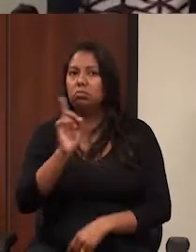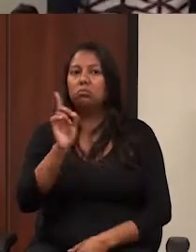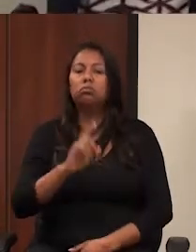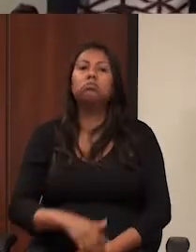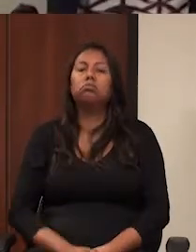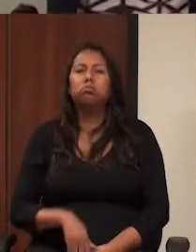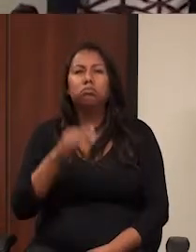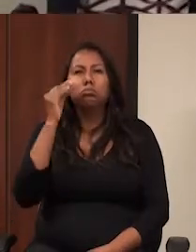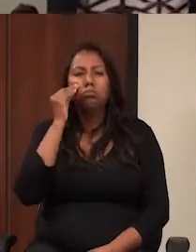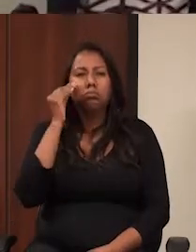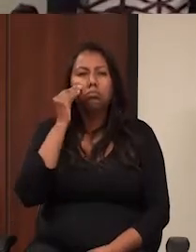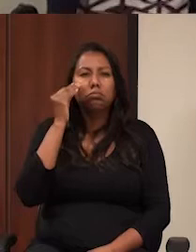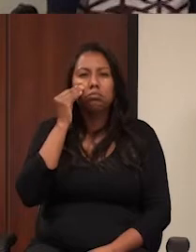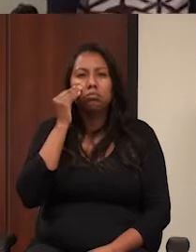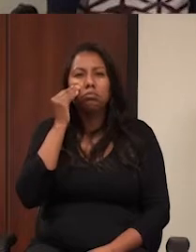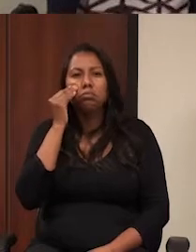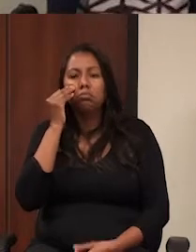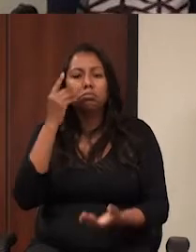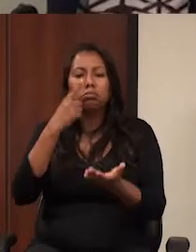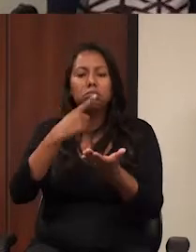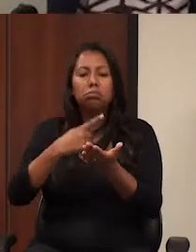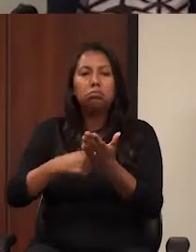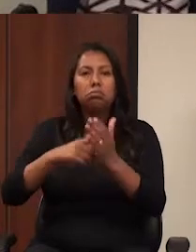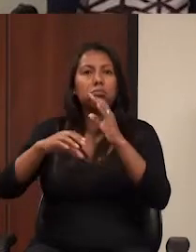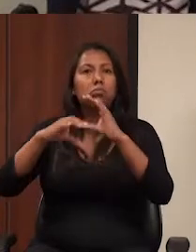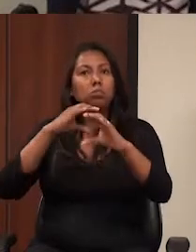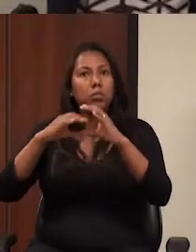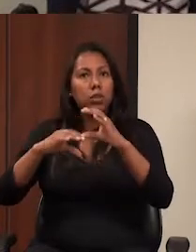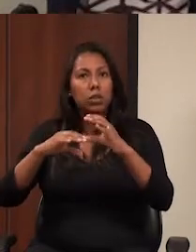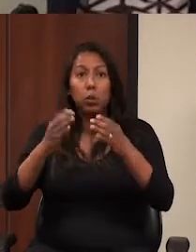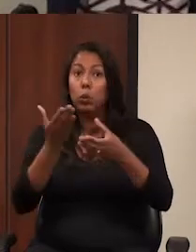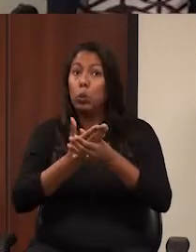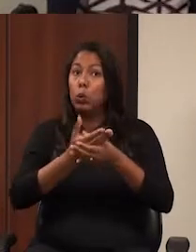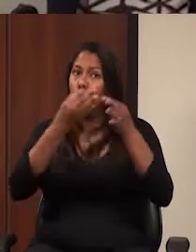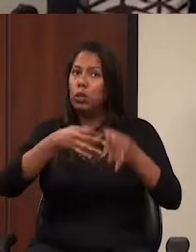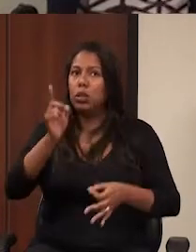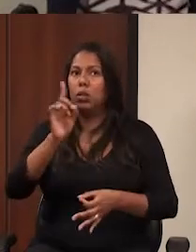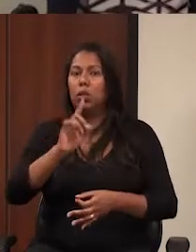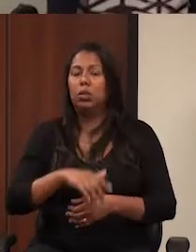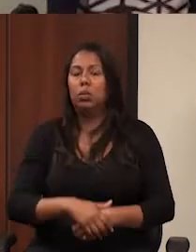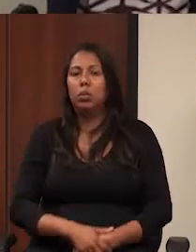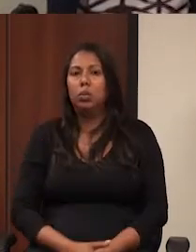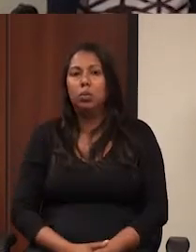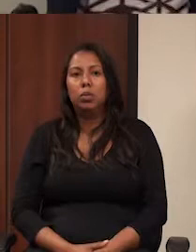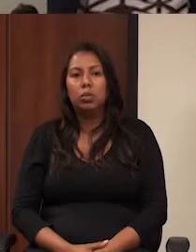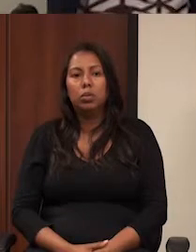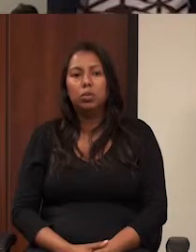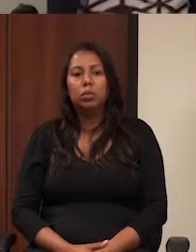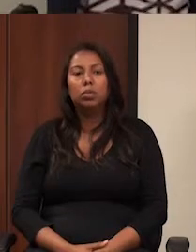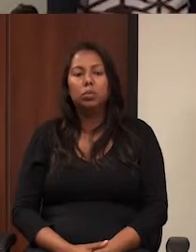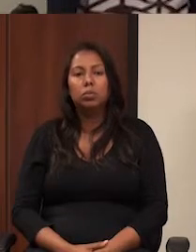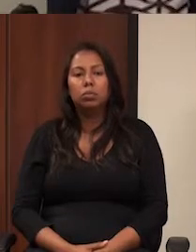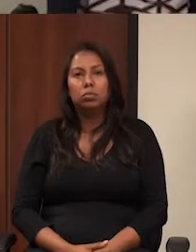estava tentando mesmo estabelecer uma conversa não judicial e a gente, até através